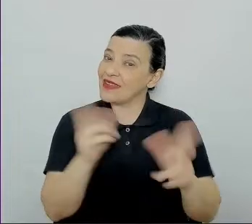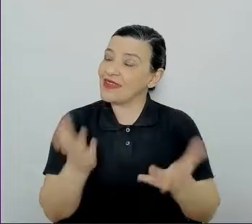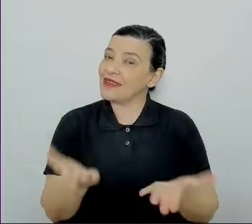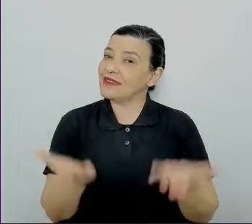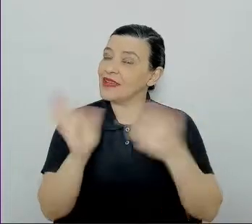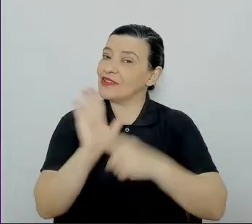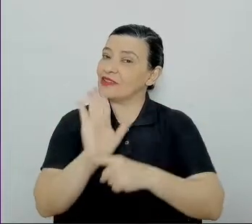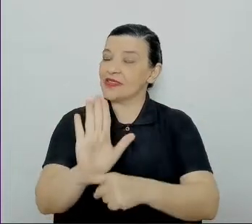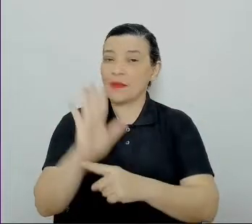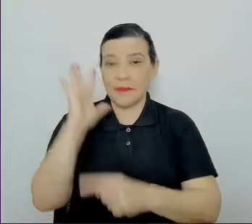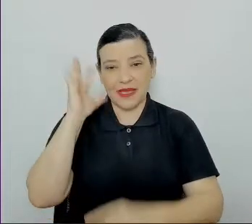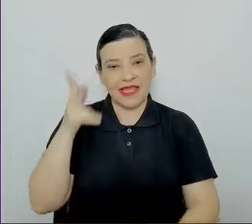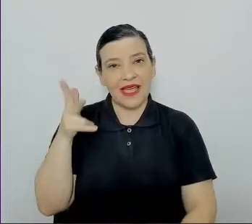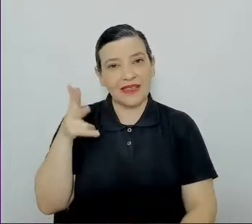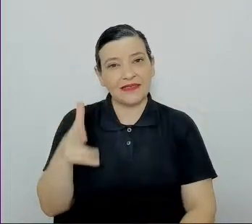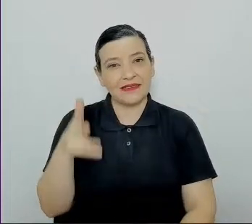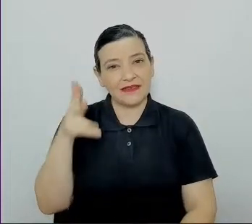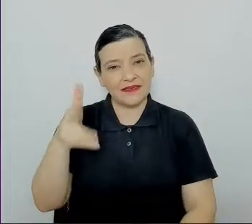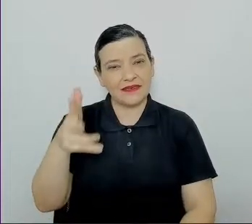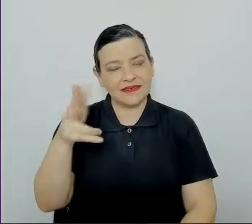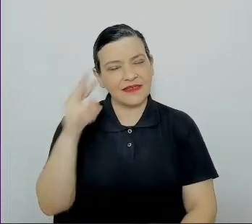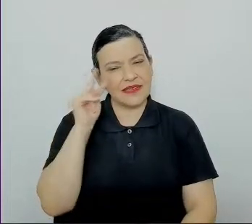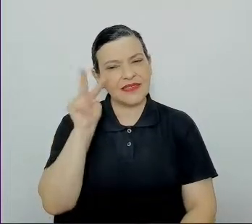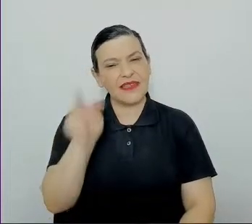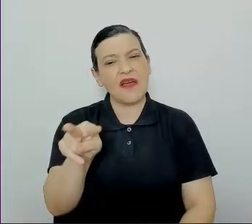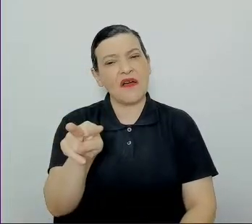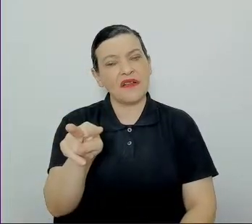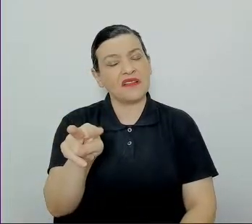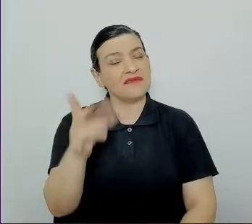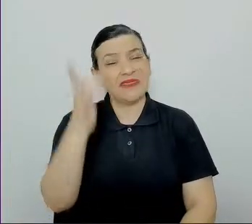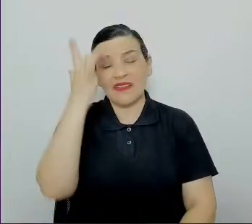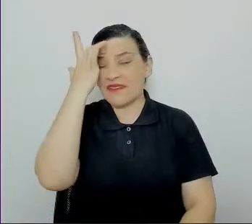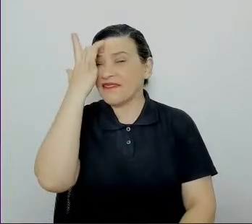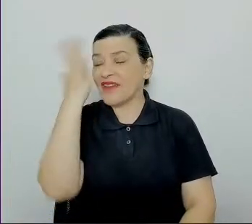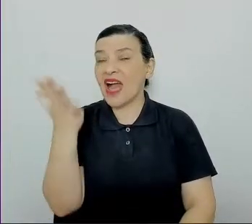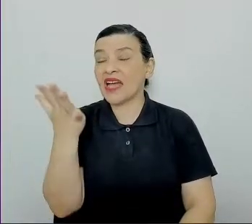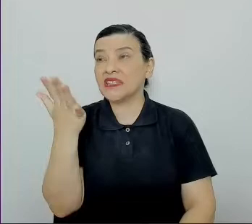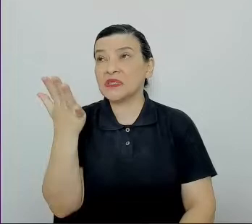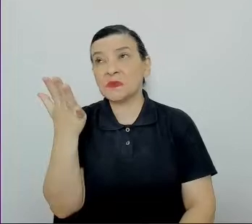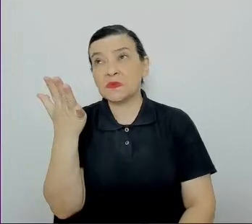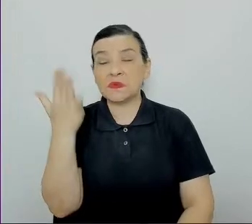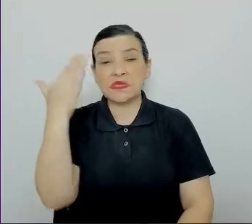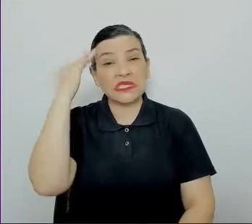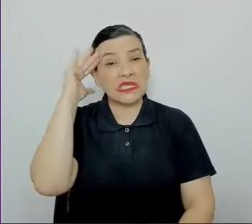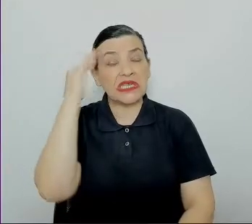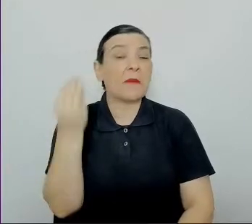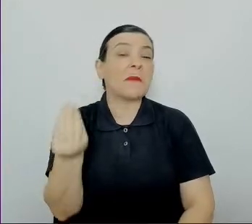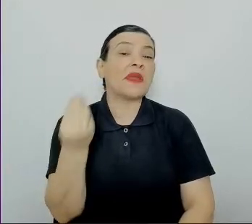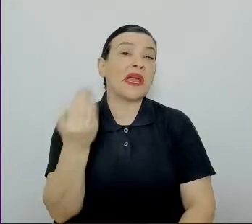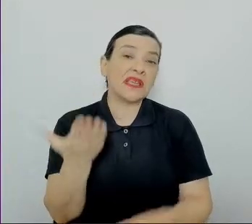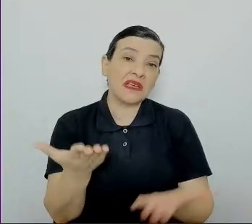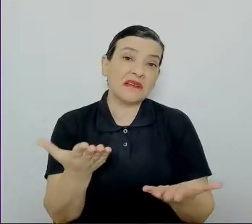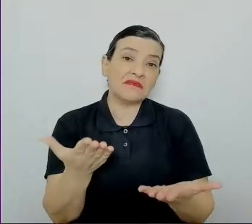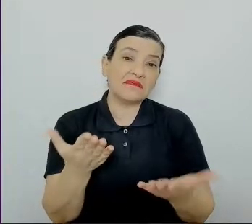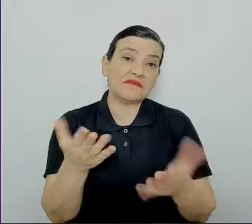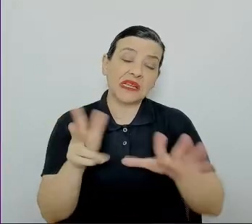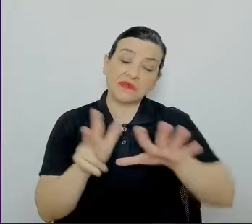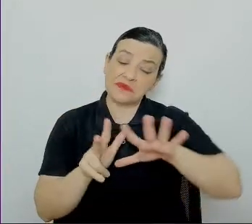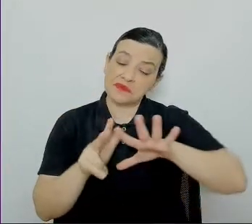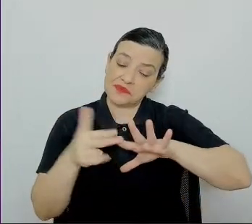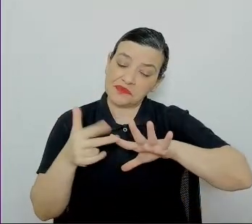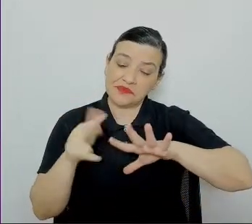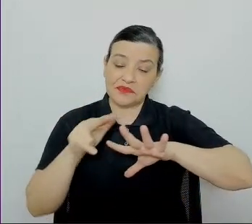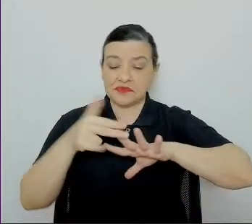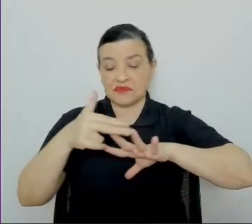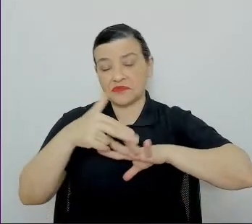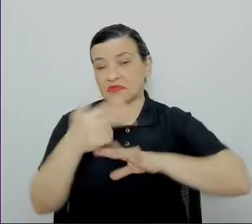Essa tesourinha. Quando você olha para essa tesourinha, é muito fácil entender para que ela serve. Ela serve para cortar a unha, ela é fácil de